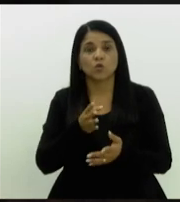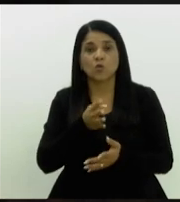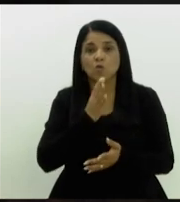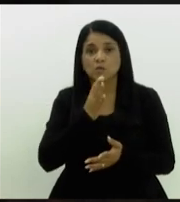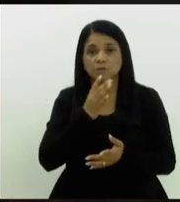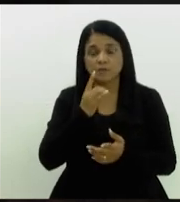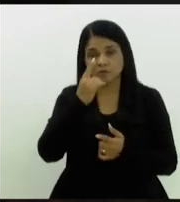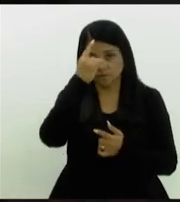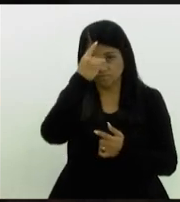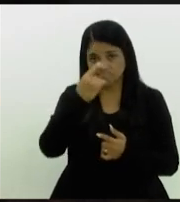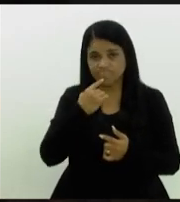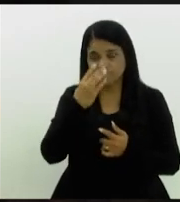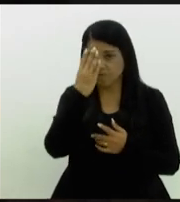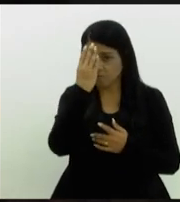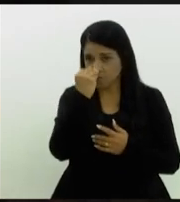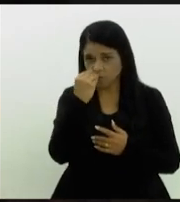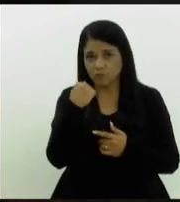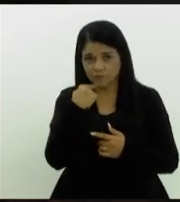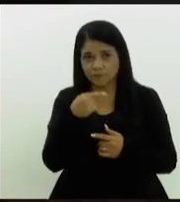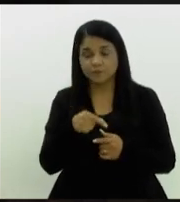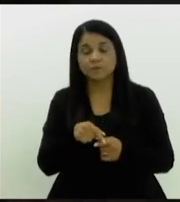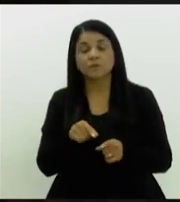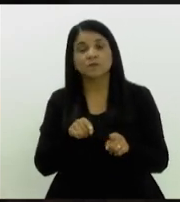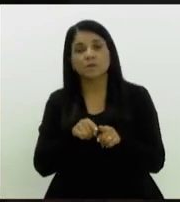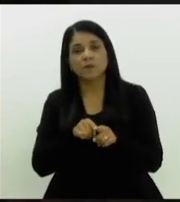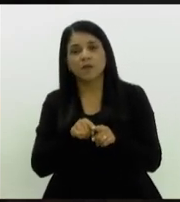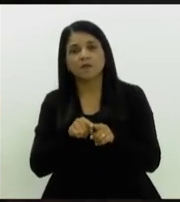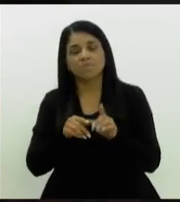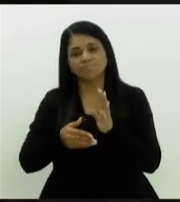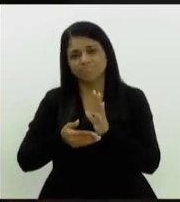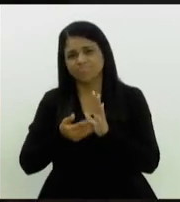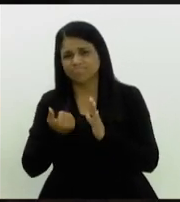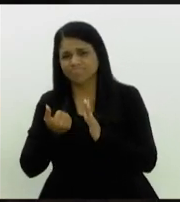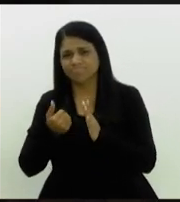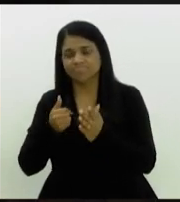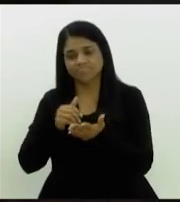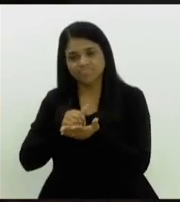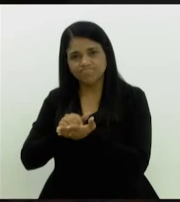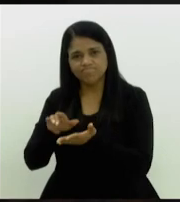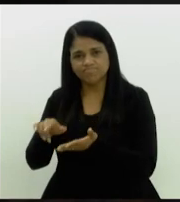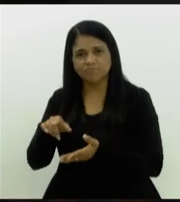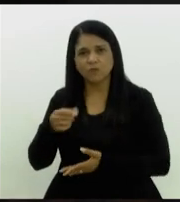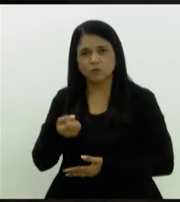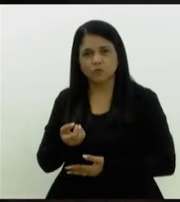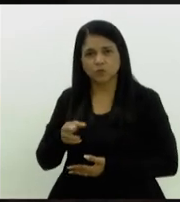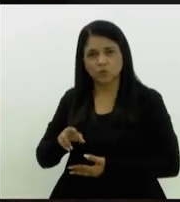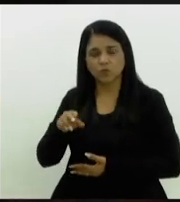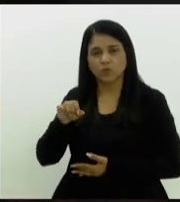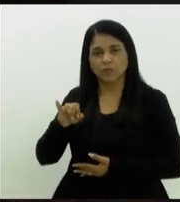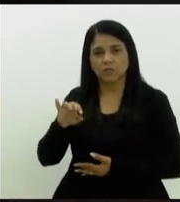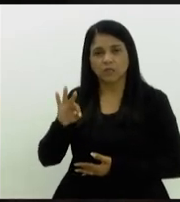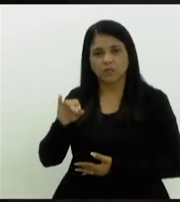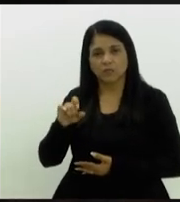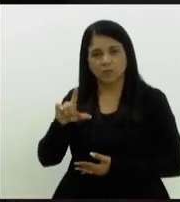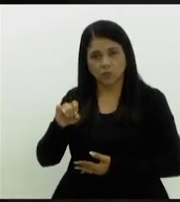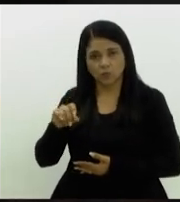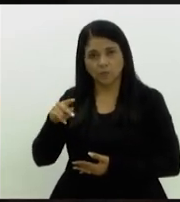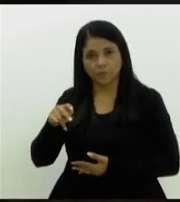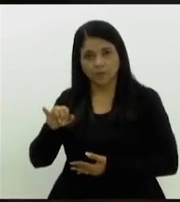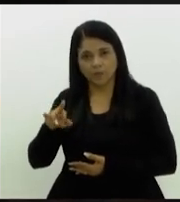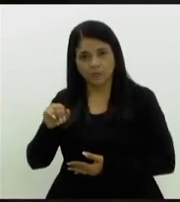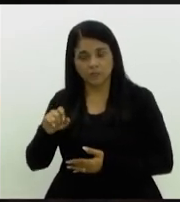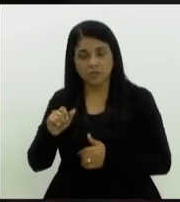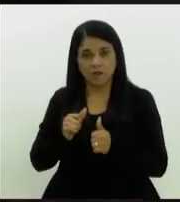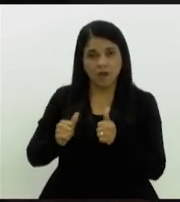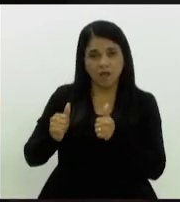Então, essa retirada e exoneração do doutor Ítalo Pires à frente da